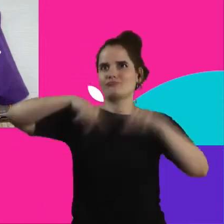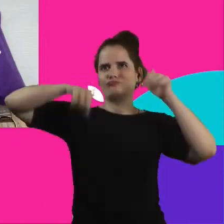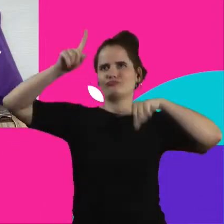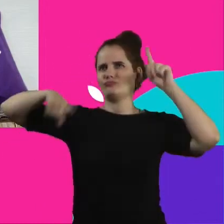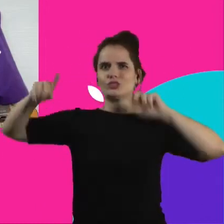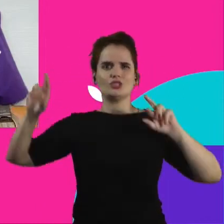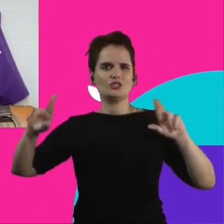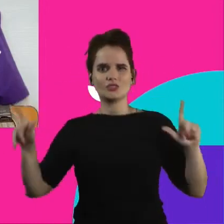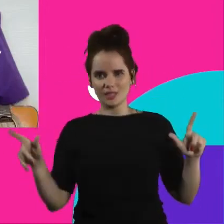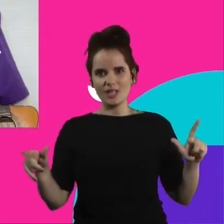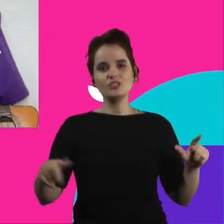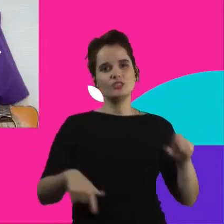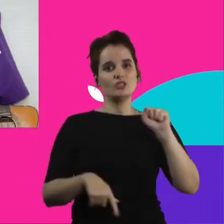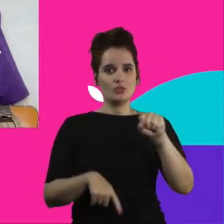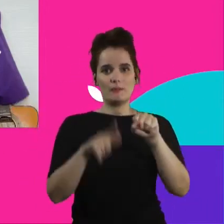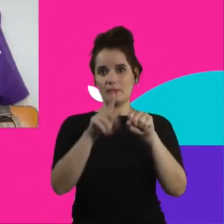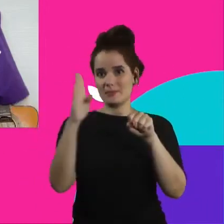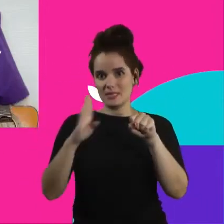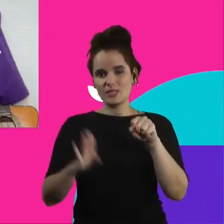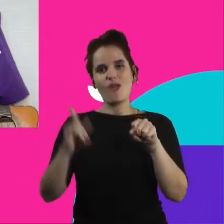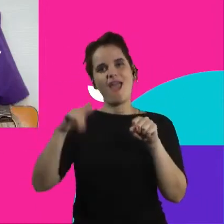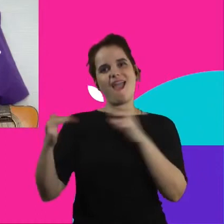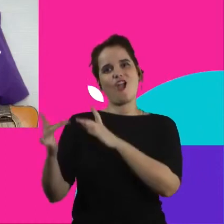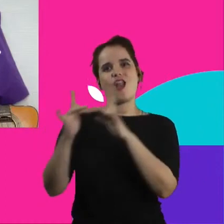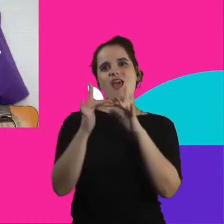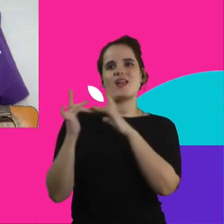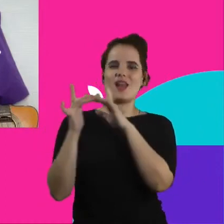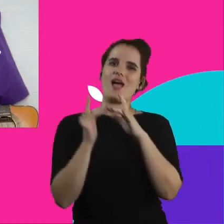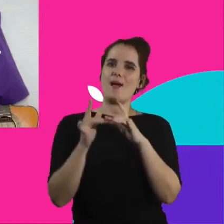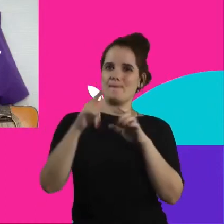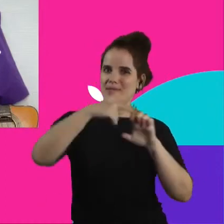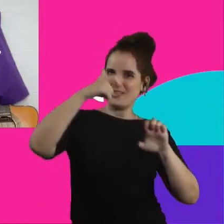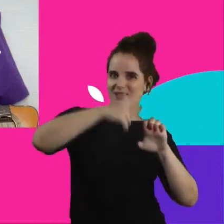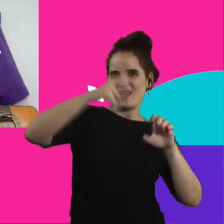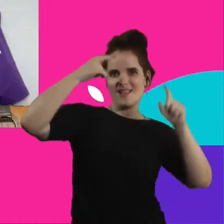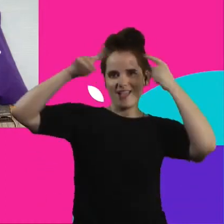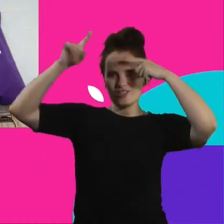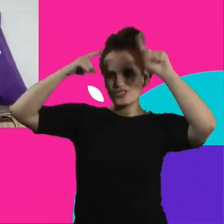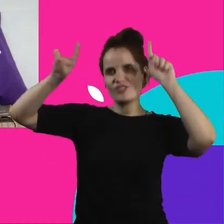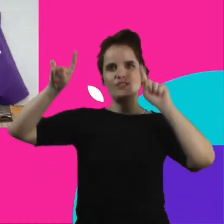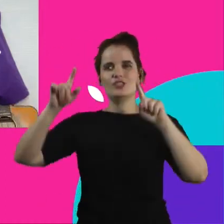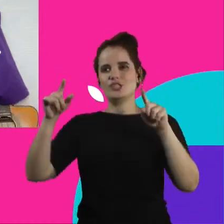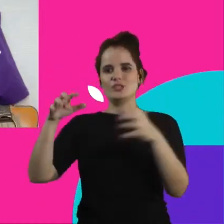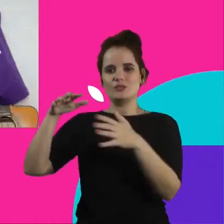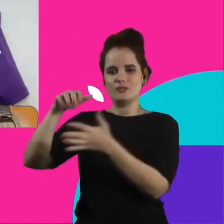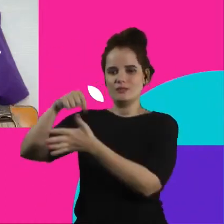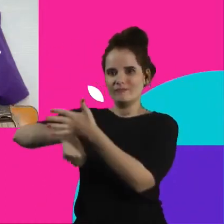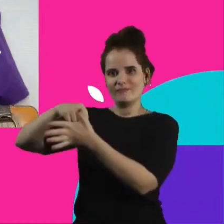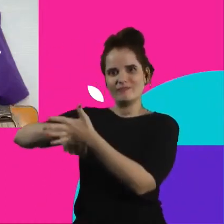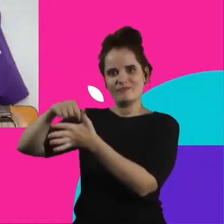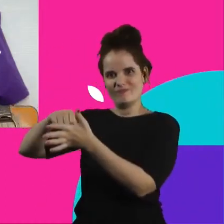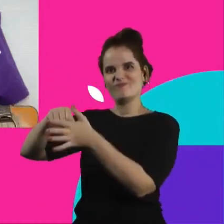grande conector dessas pessoas, empreendedores, né, de inventores, de criativos, de ativistas, né, mas